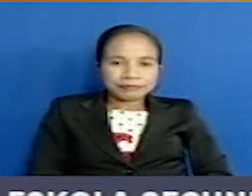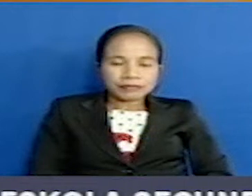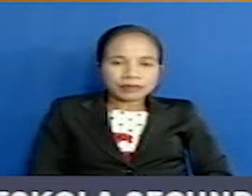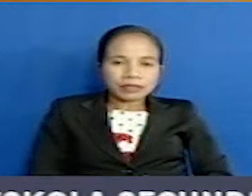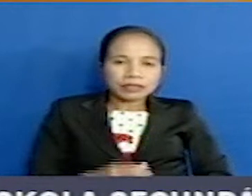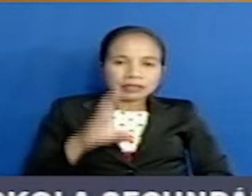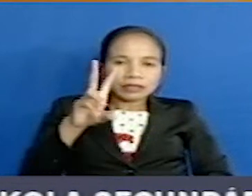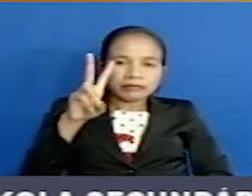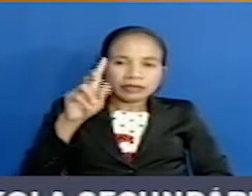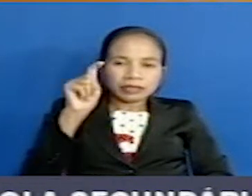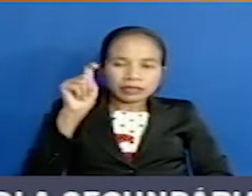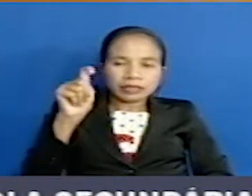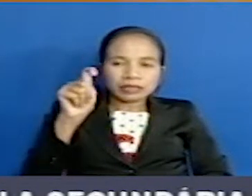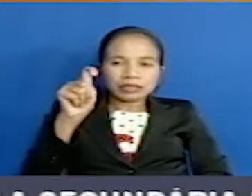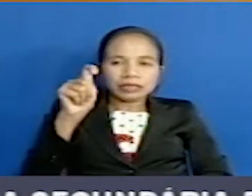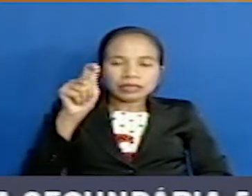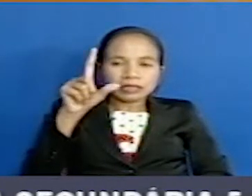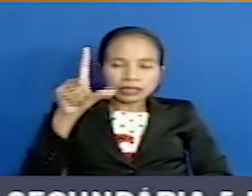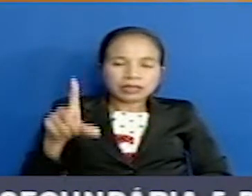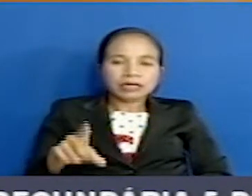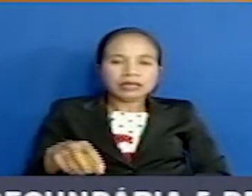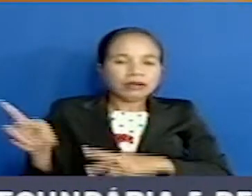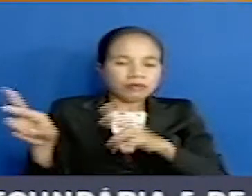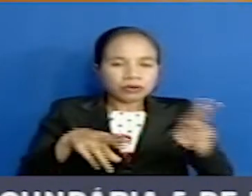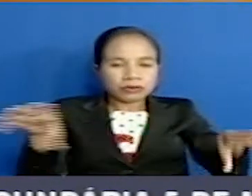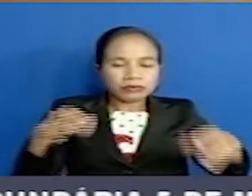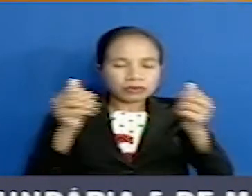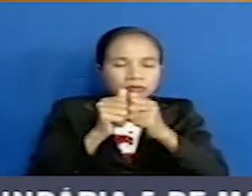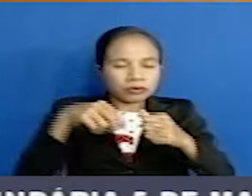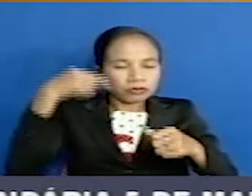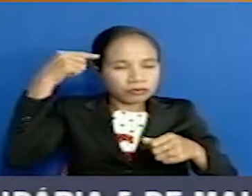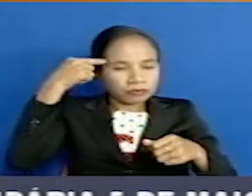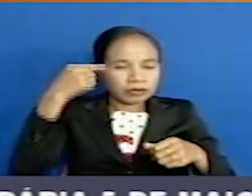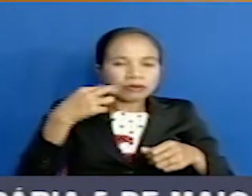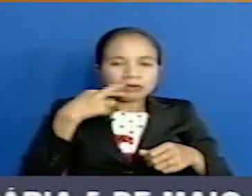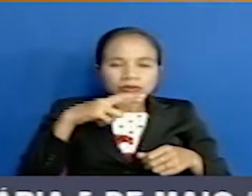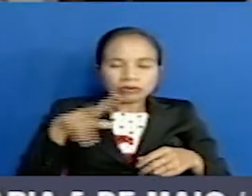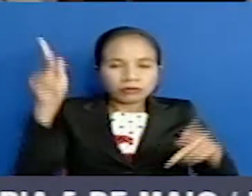Rus vermelha Timor-Leste pronto cooperar o governo para solucionar o problema se a base.